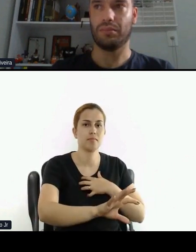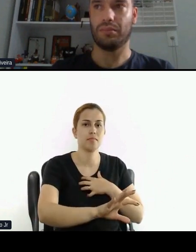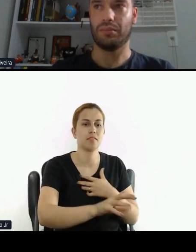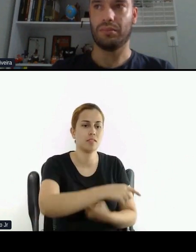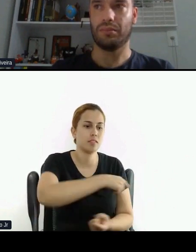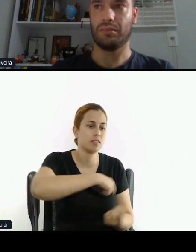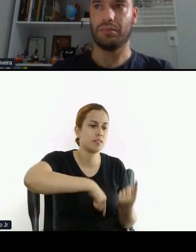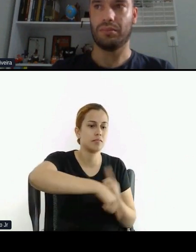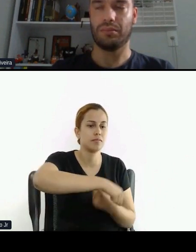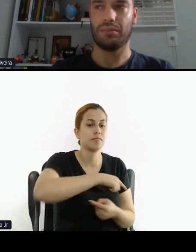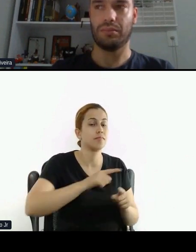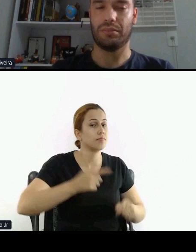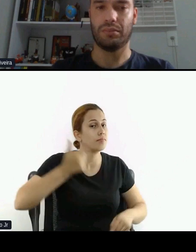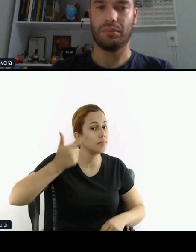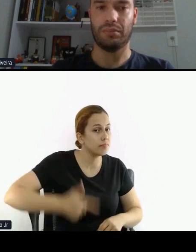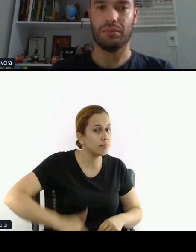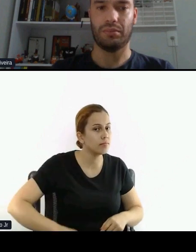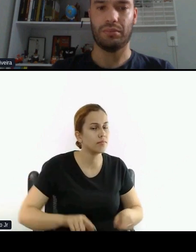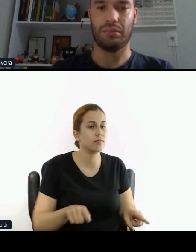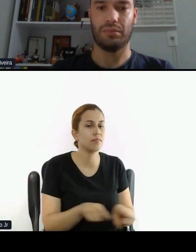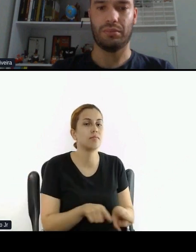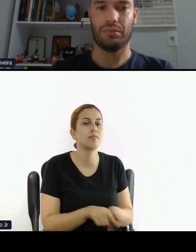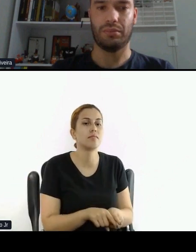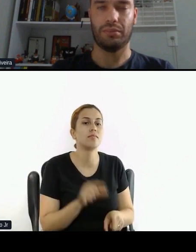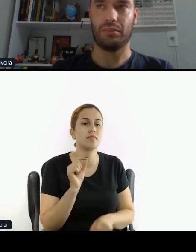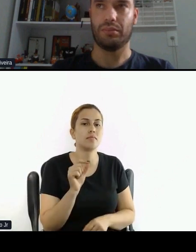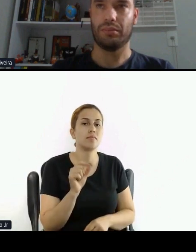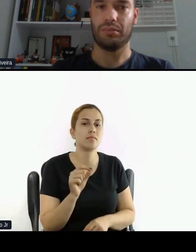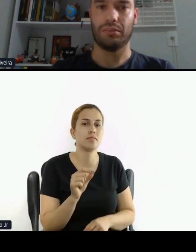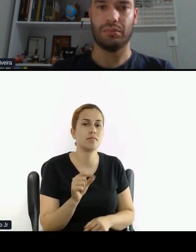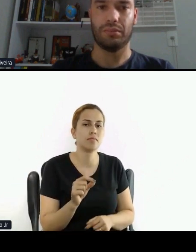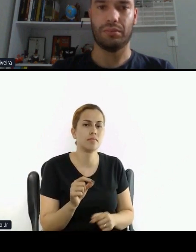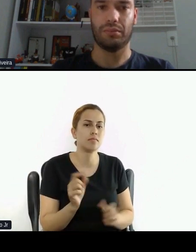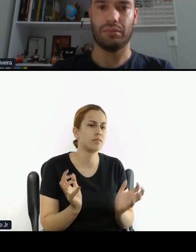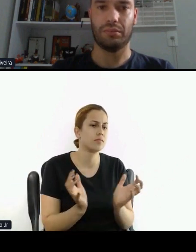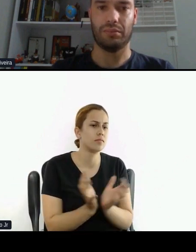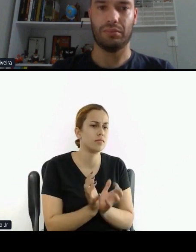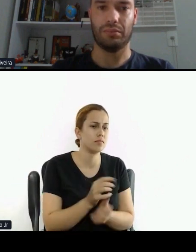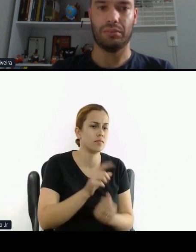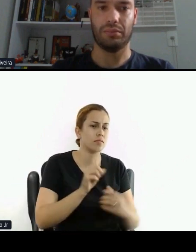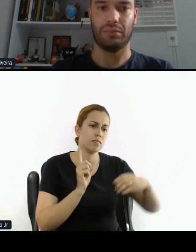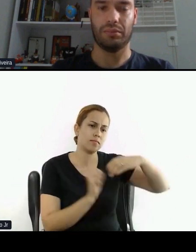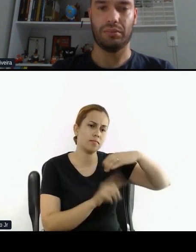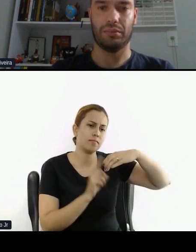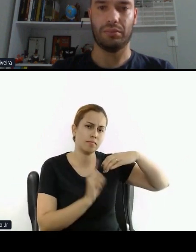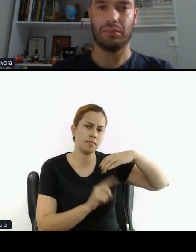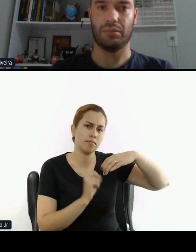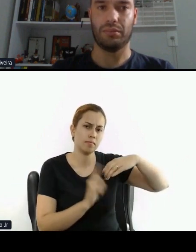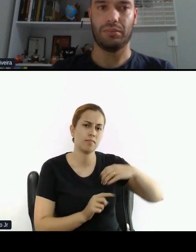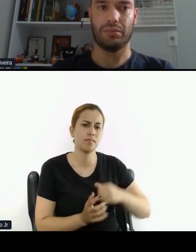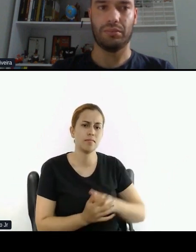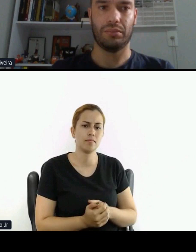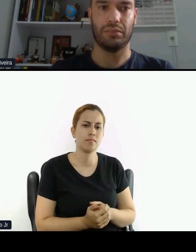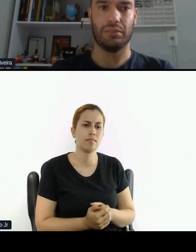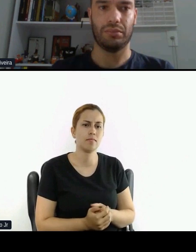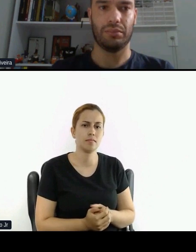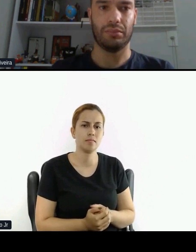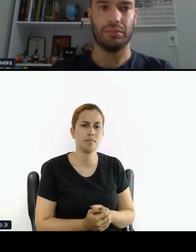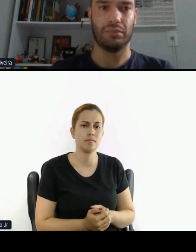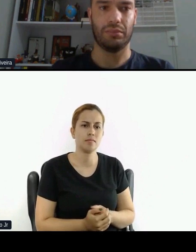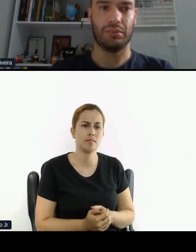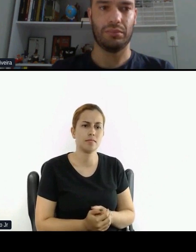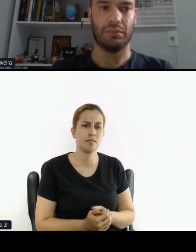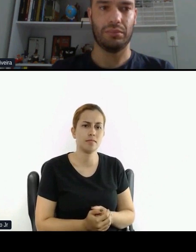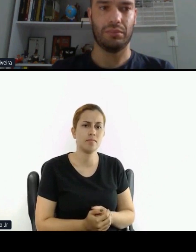mas também não só eles, também com relação aos nossos clientes, fornecedores e parceiros, todo mundo tomar essa consciência,